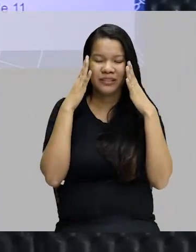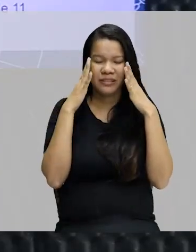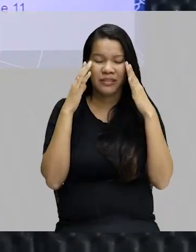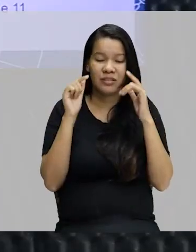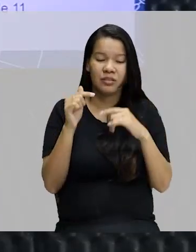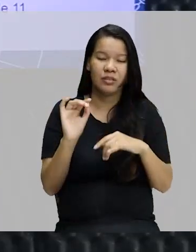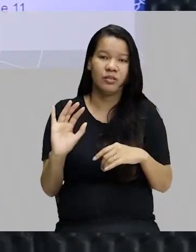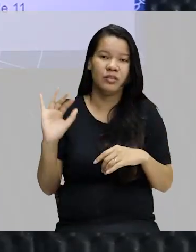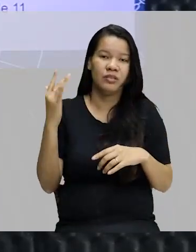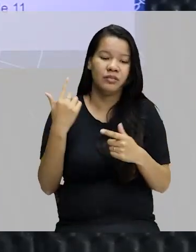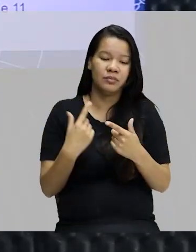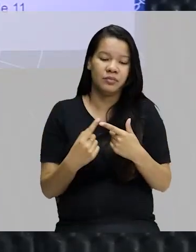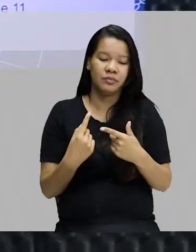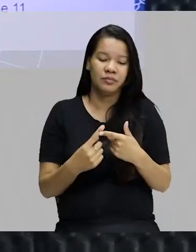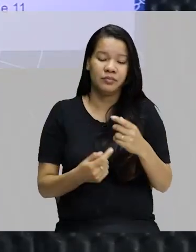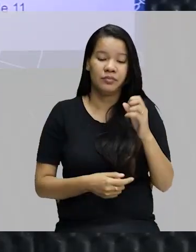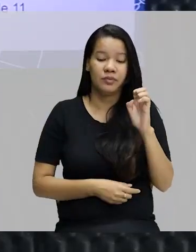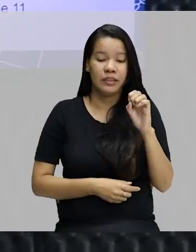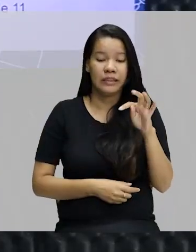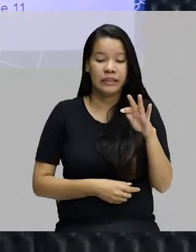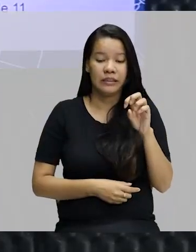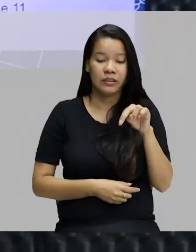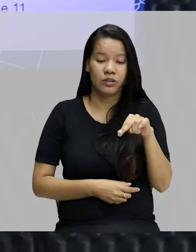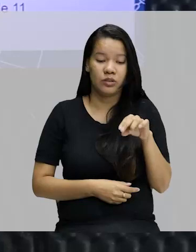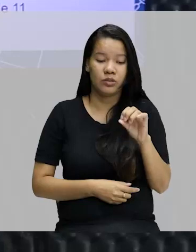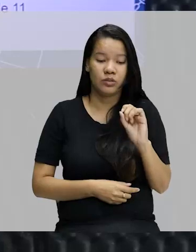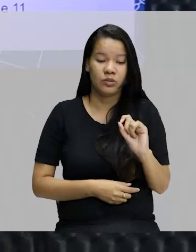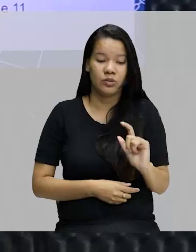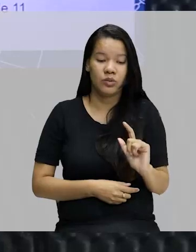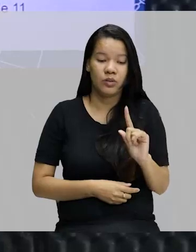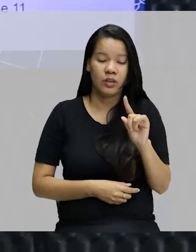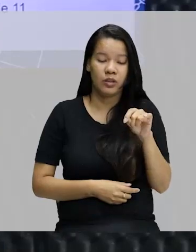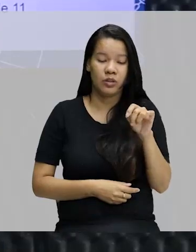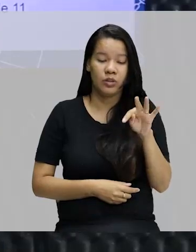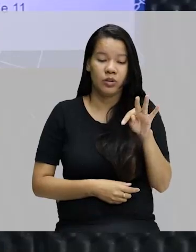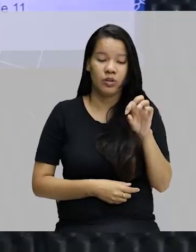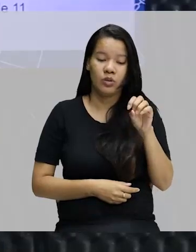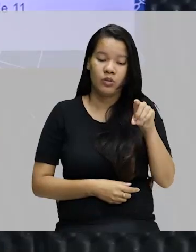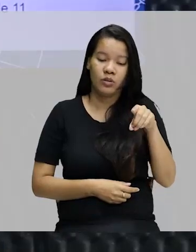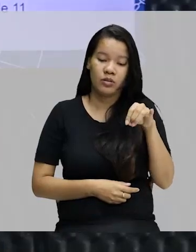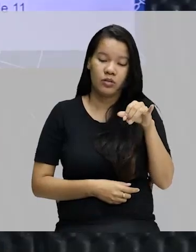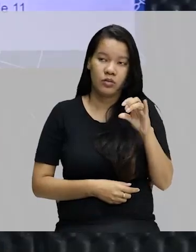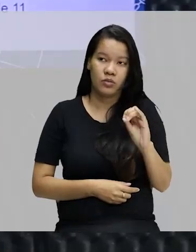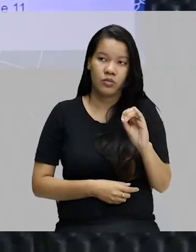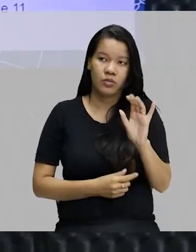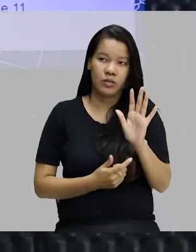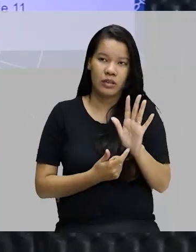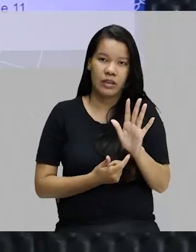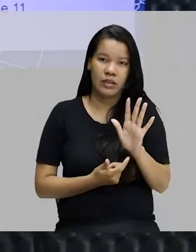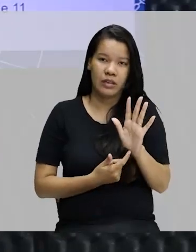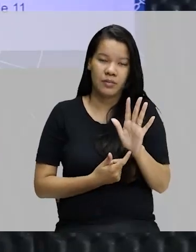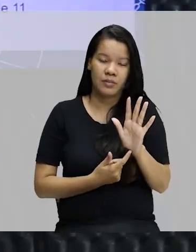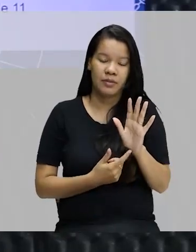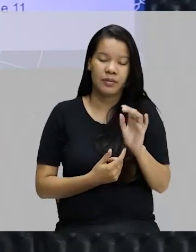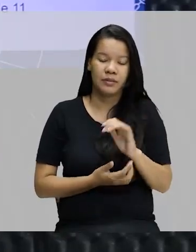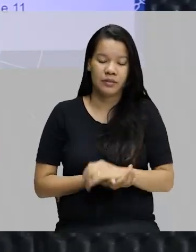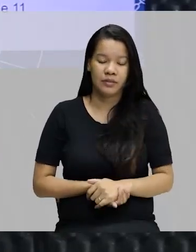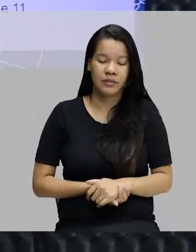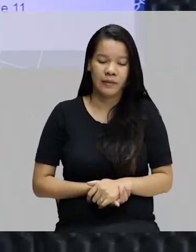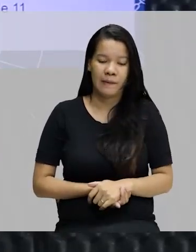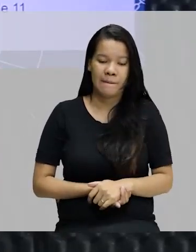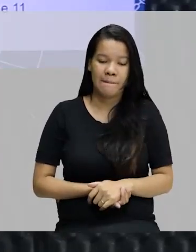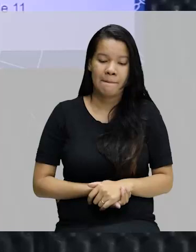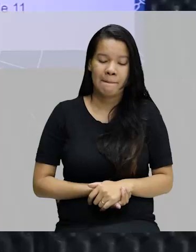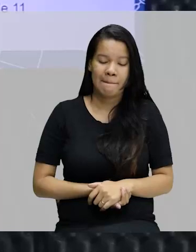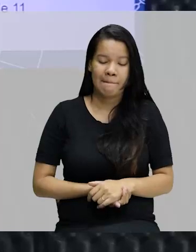porque o etanol ele é tóxico, ele apresenta uma certa toxicidade para